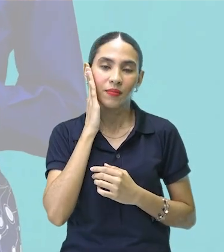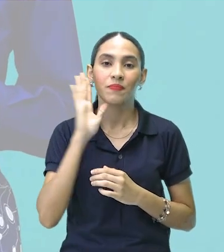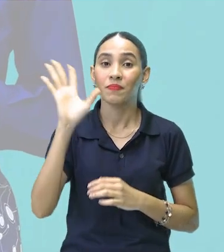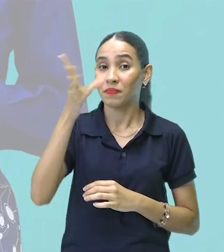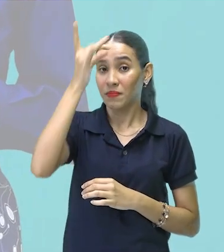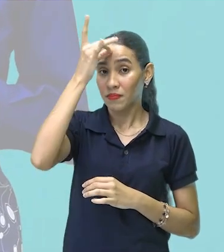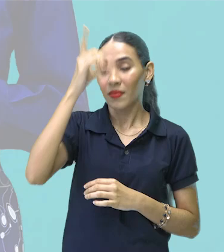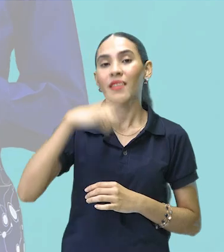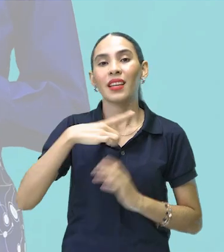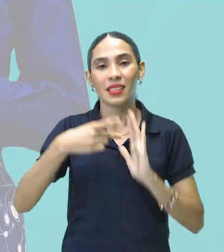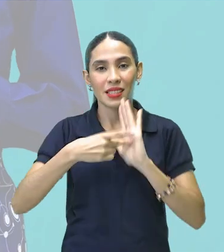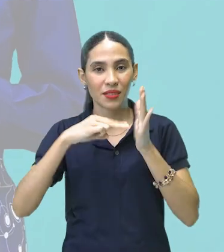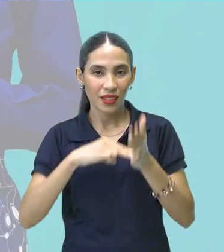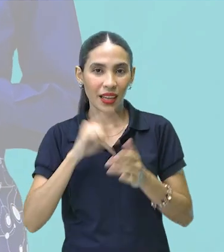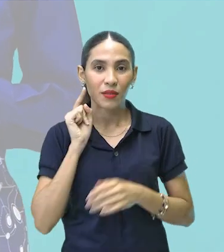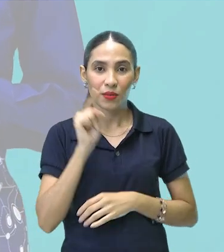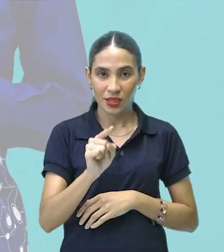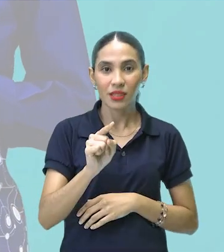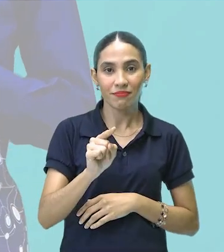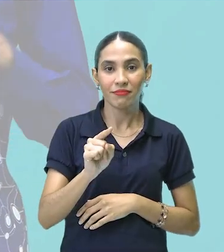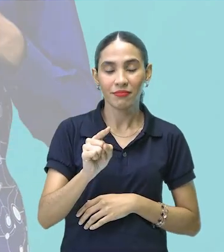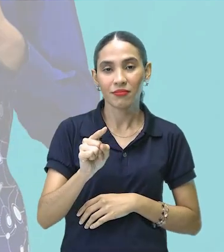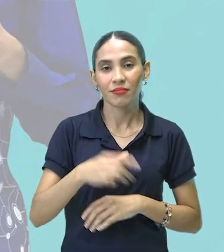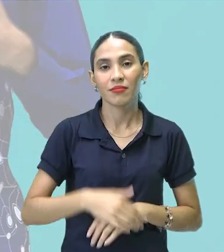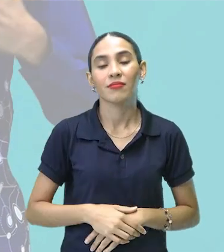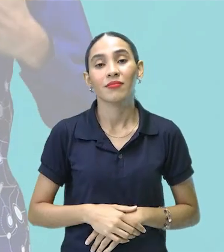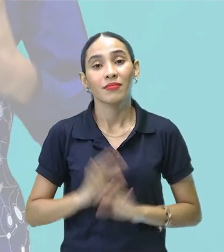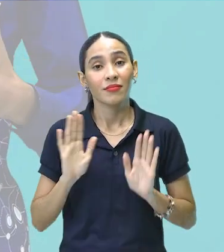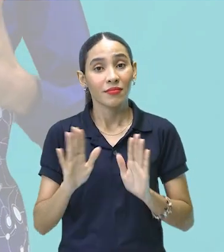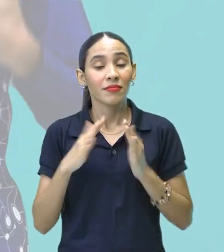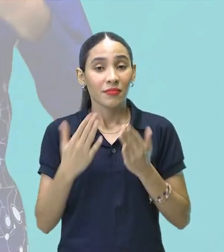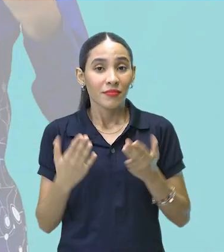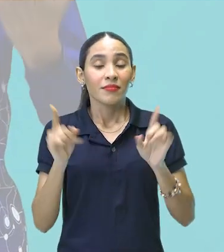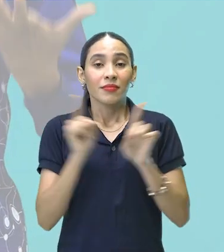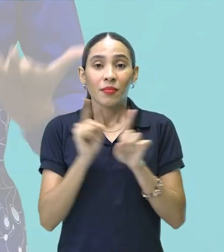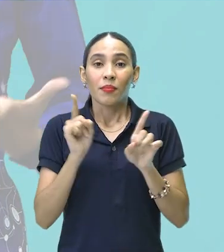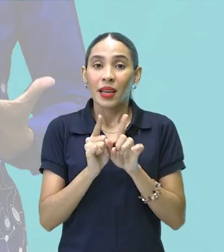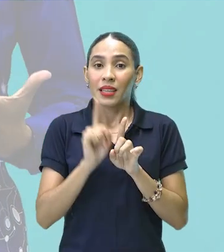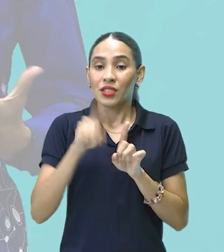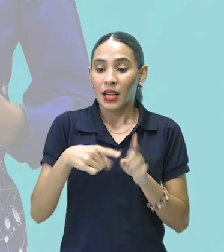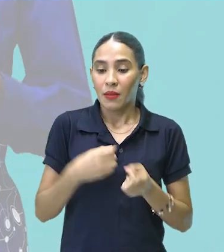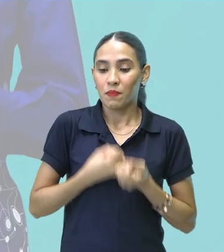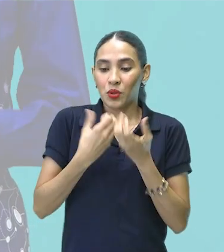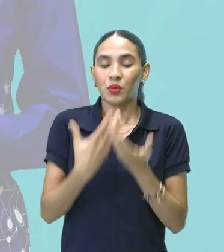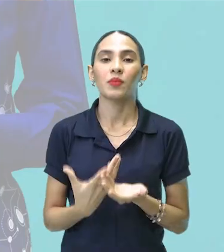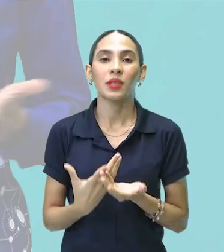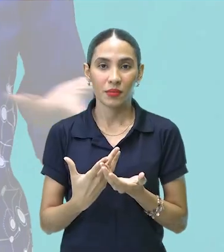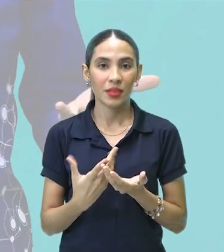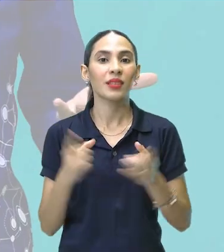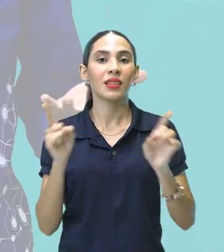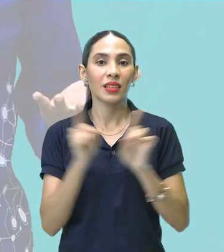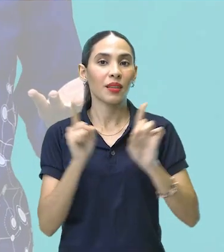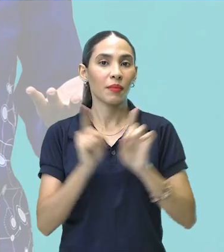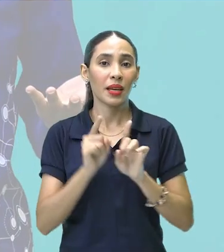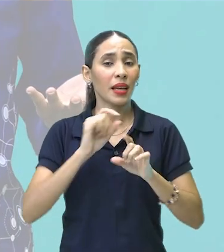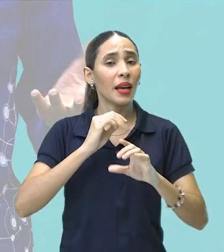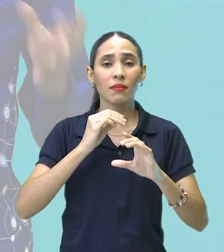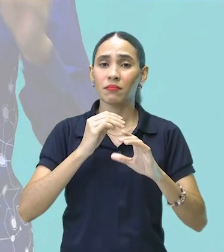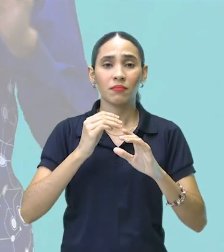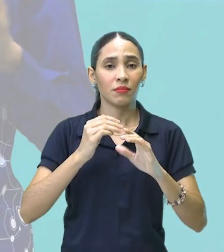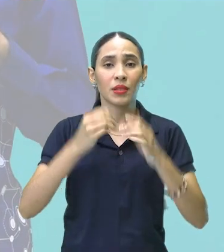tem um significado para você. E ela já exprime por si só a sua